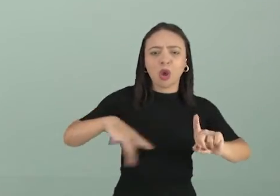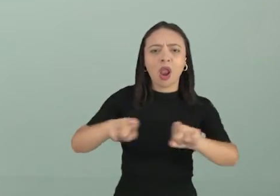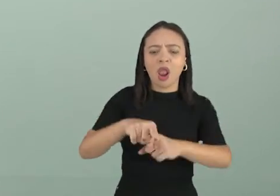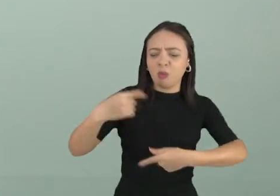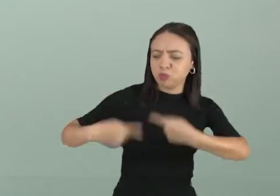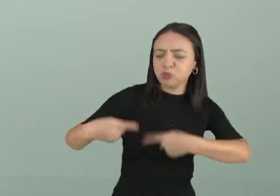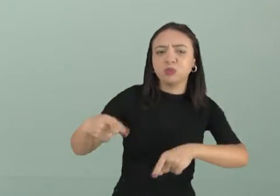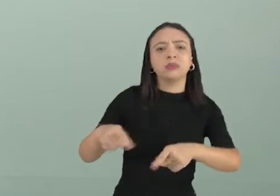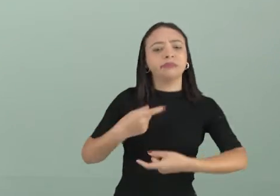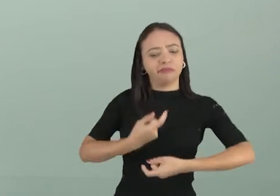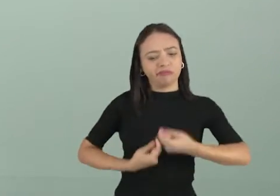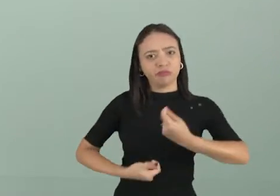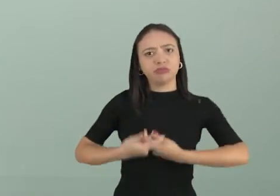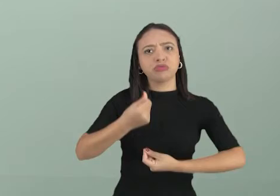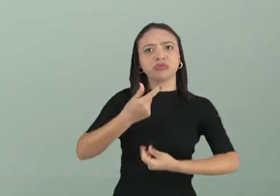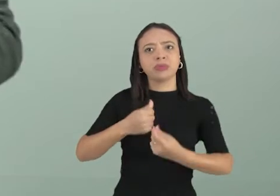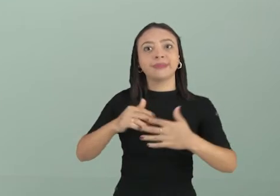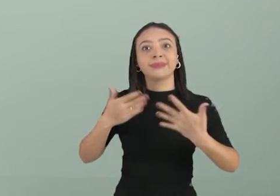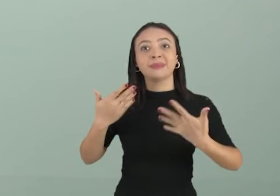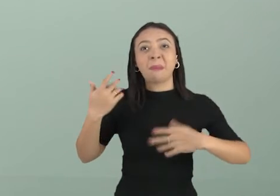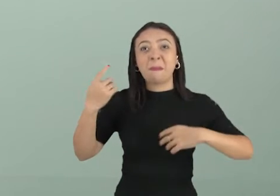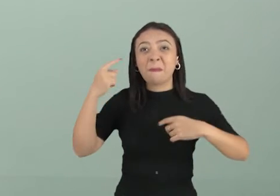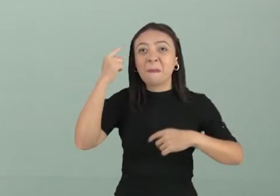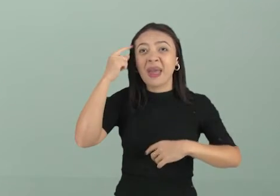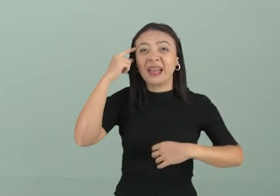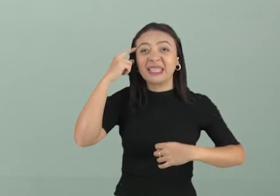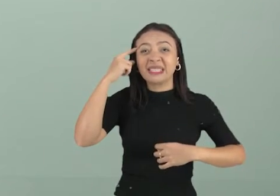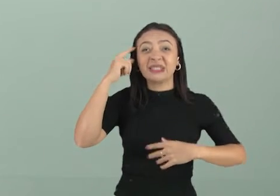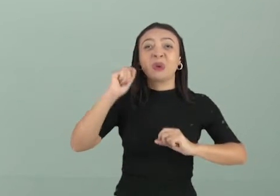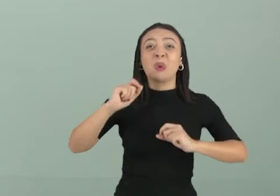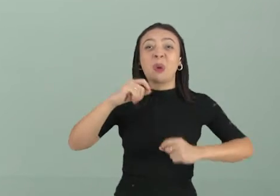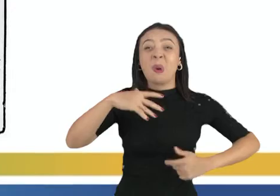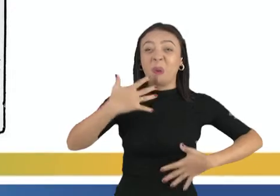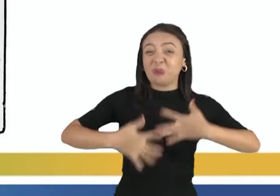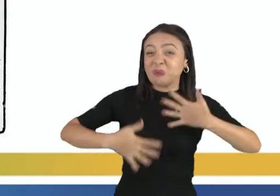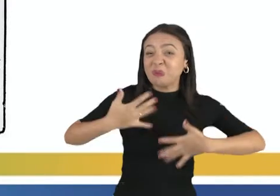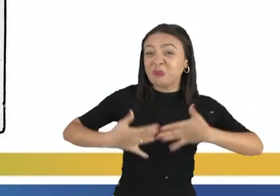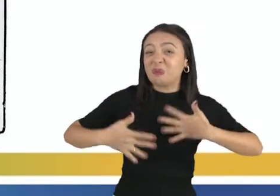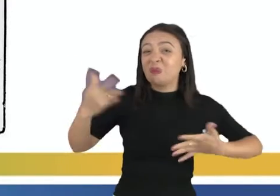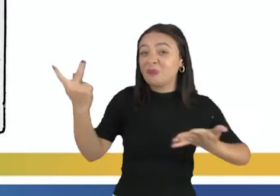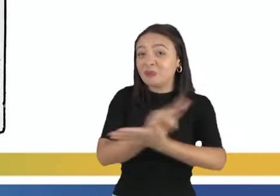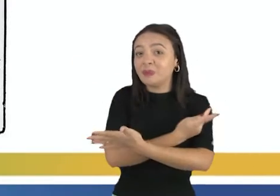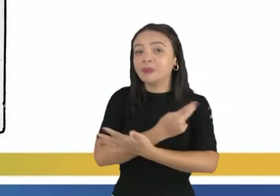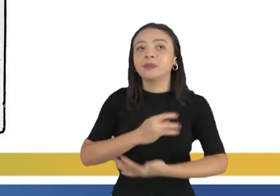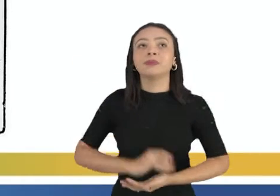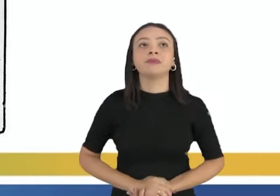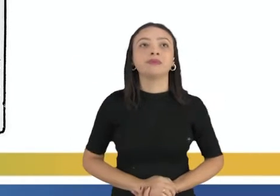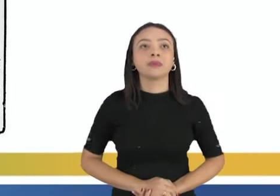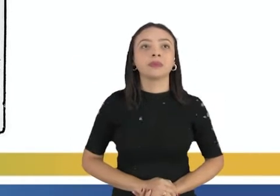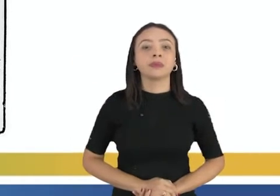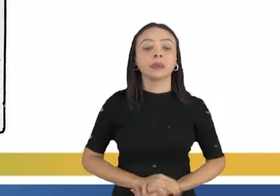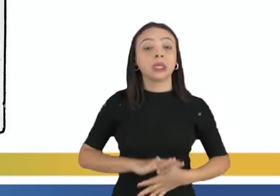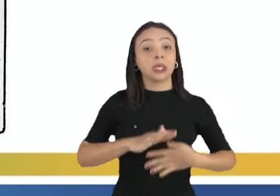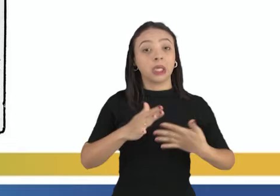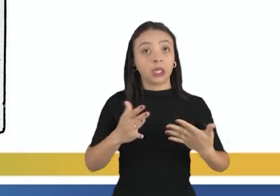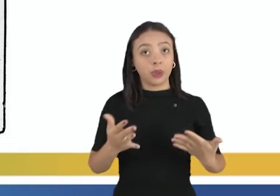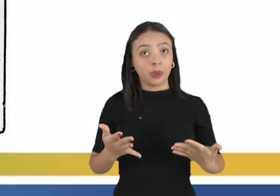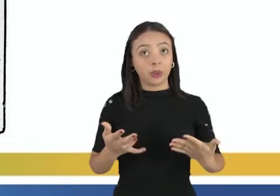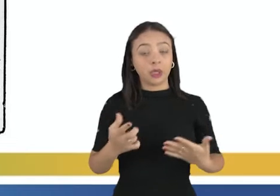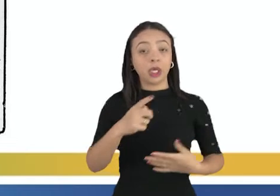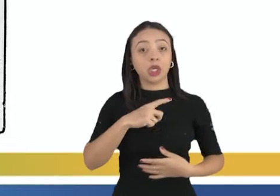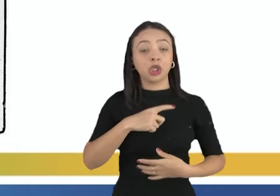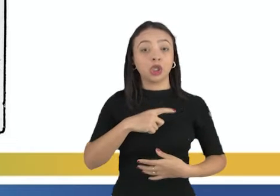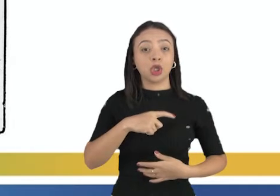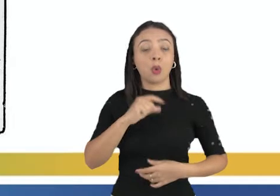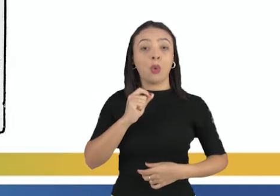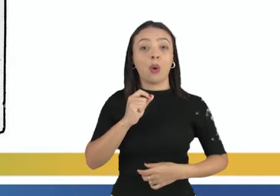políticos e econômicos. Imagine a confusão que não deu, galera. E aí, com uma posição social